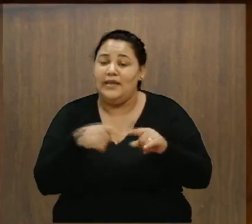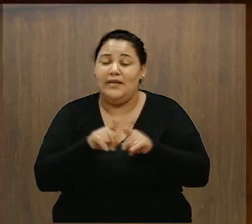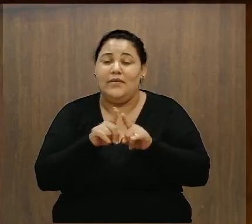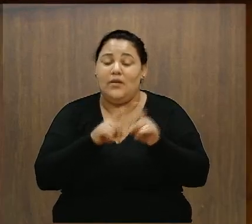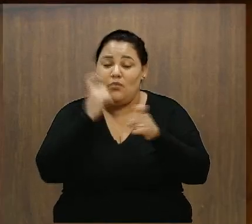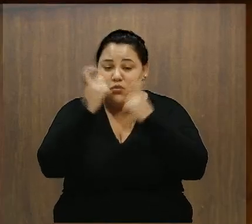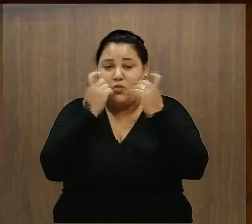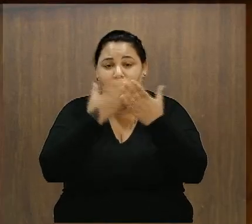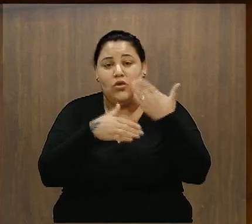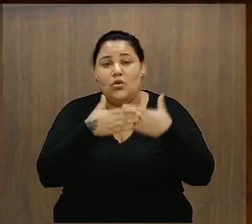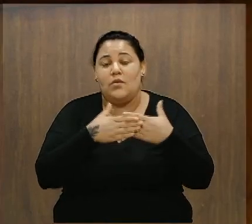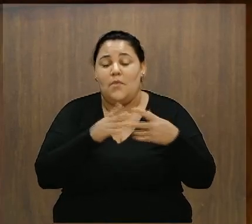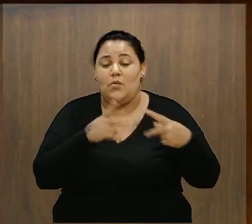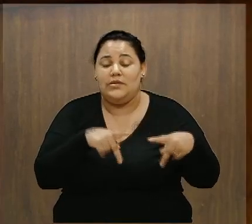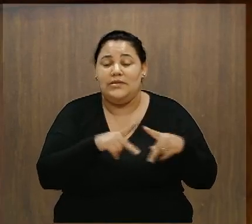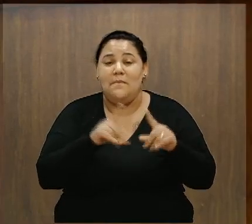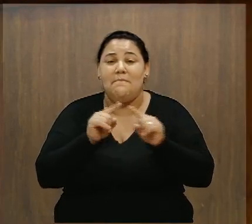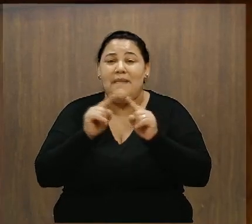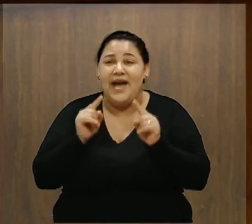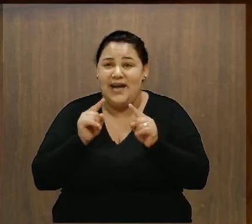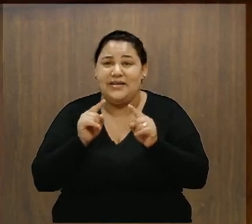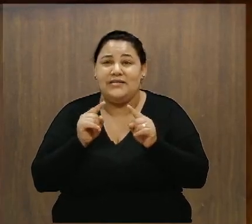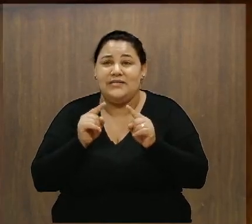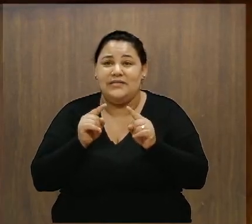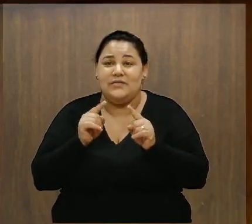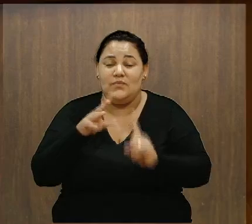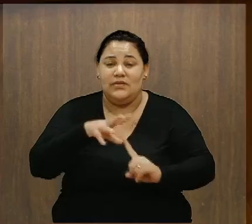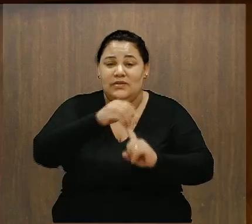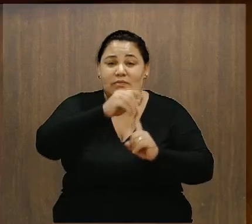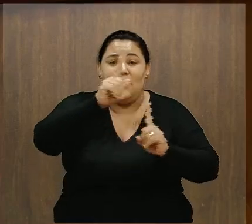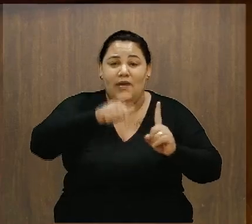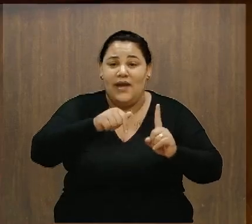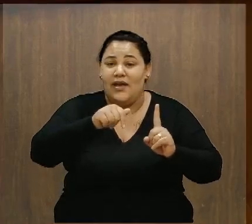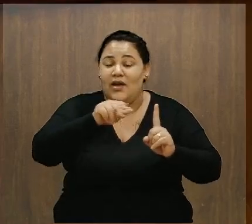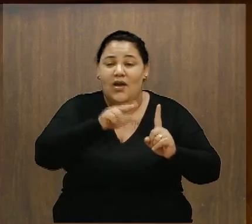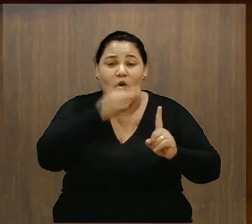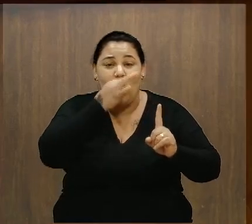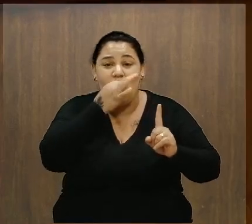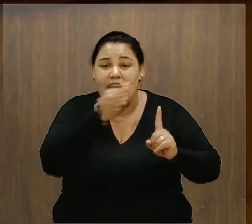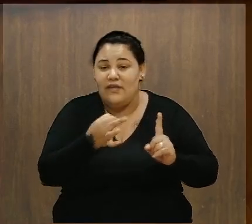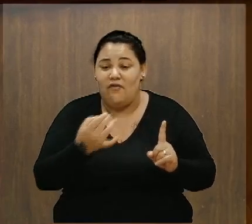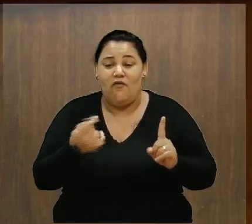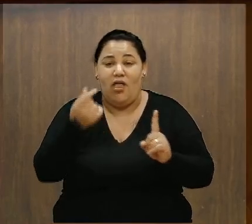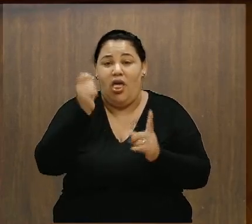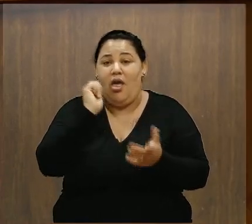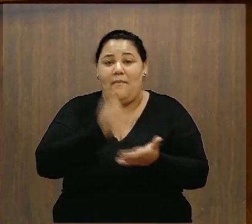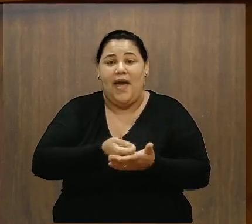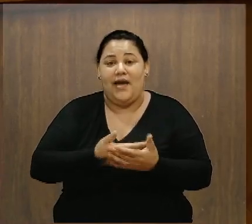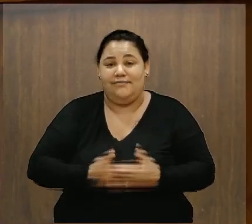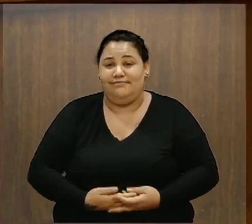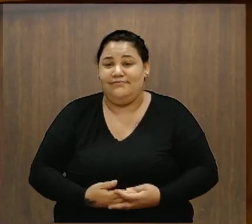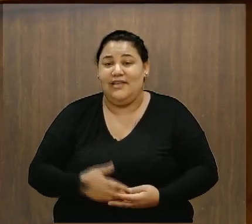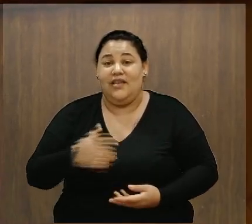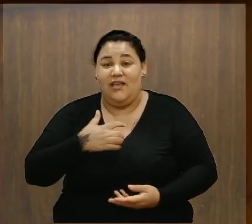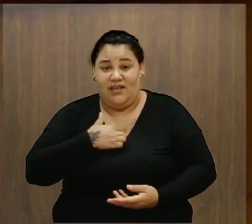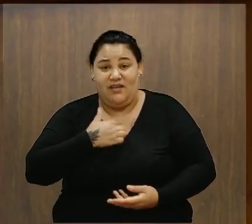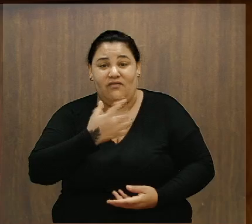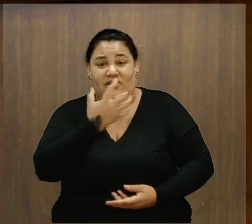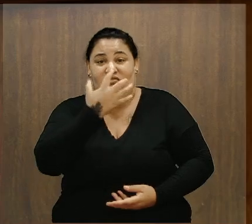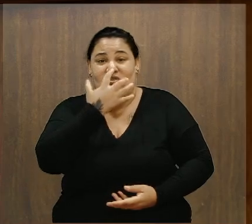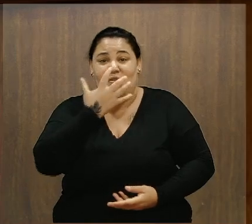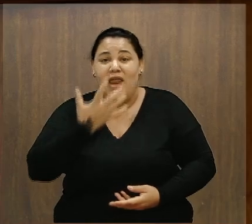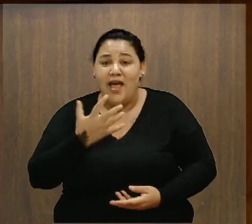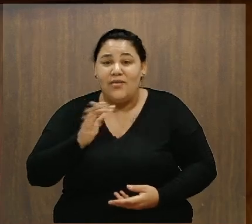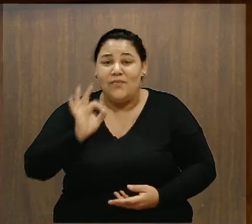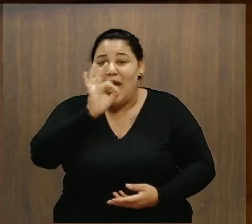população. Mas o cerne da questão é que é absurdo o valor que é pago. E eu me admiro ainda o percentual